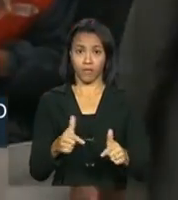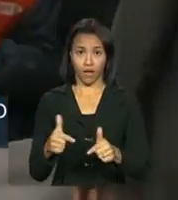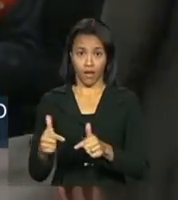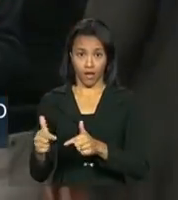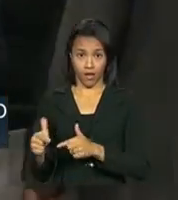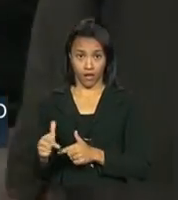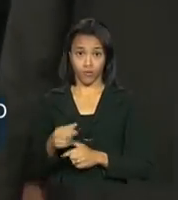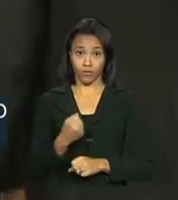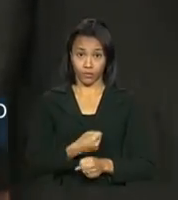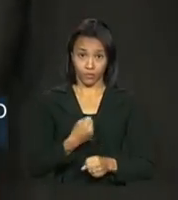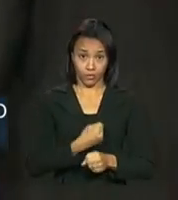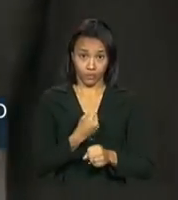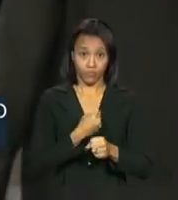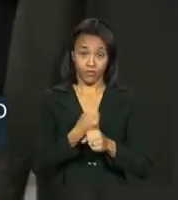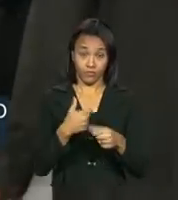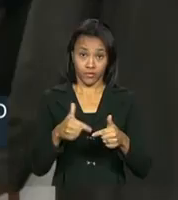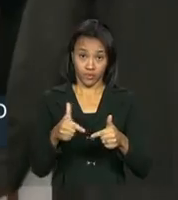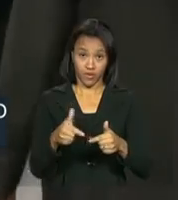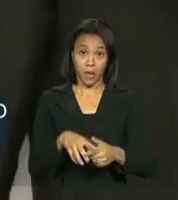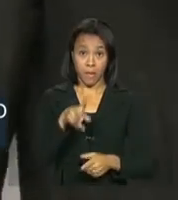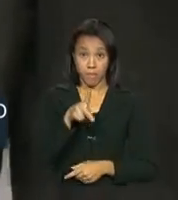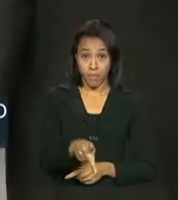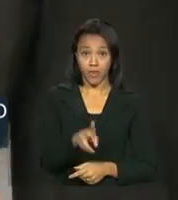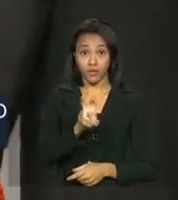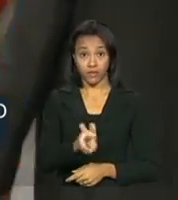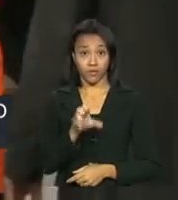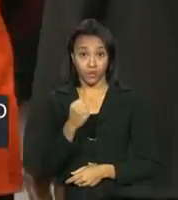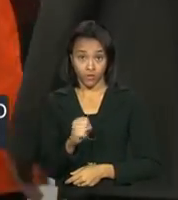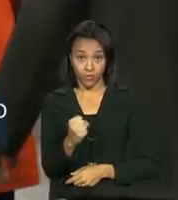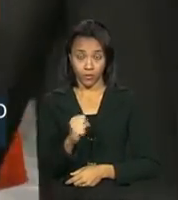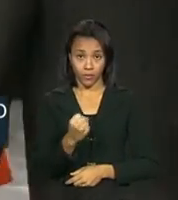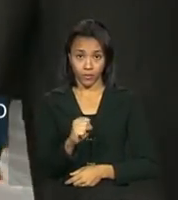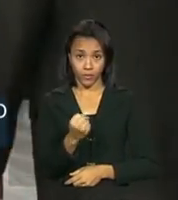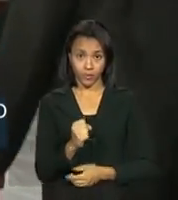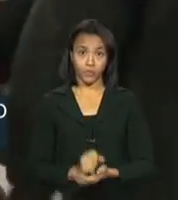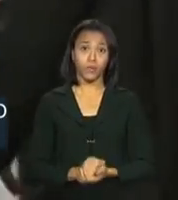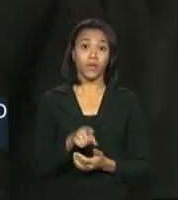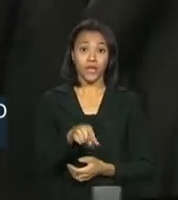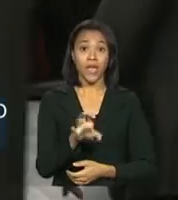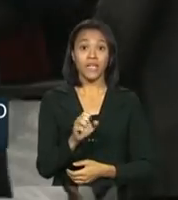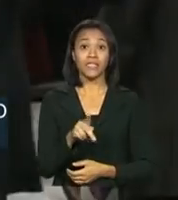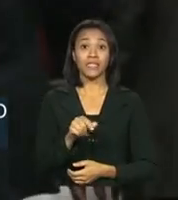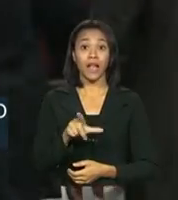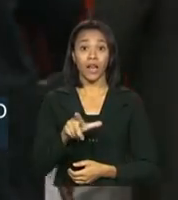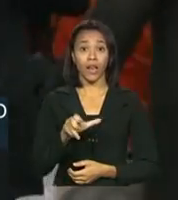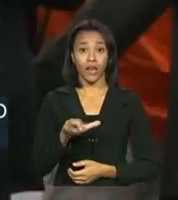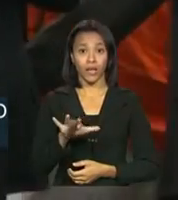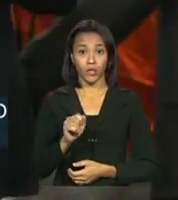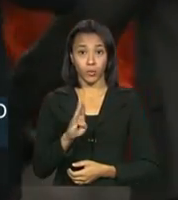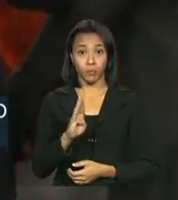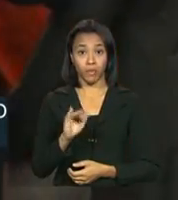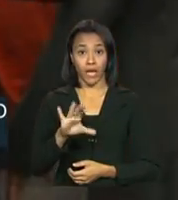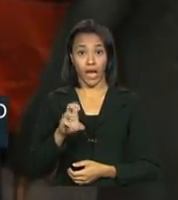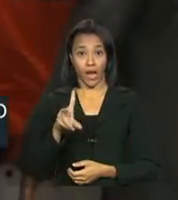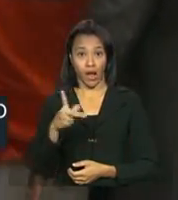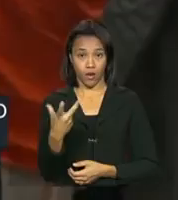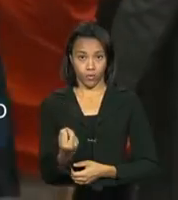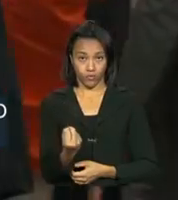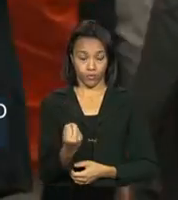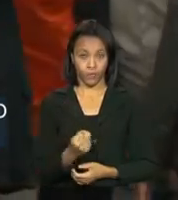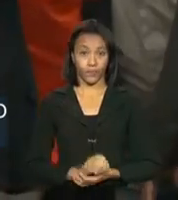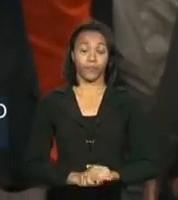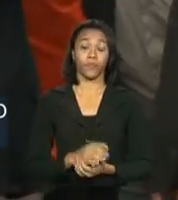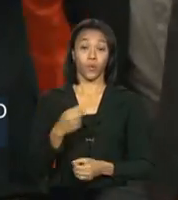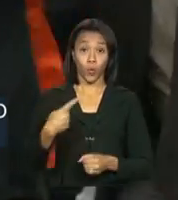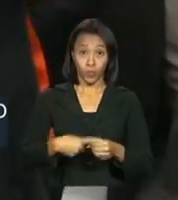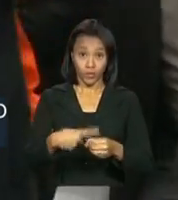da obra da plataforma P58 no estaleiro de Honório Bicalho,